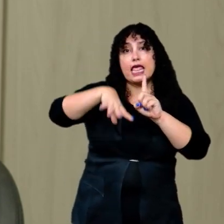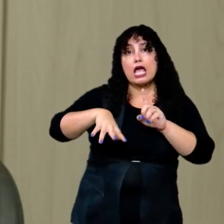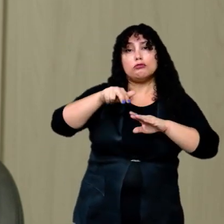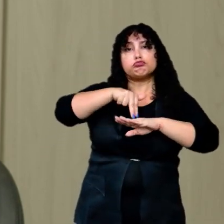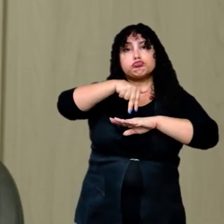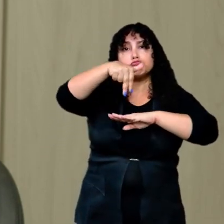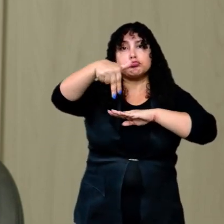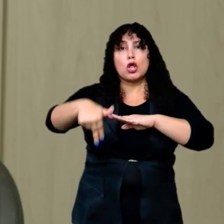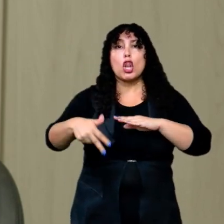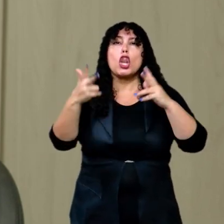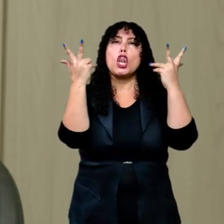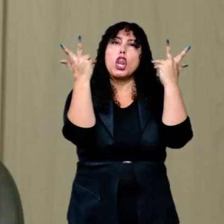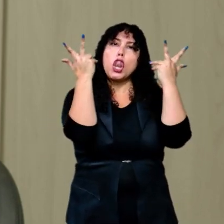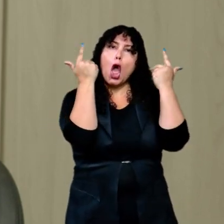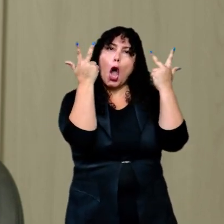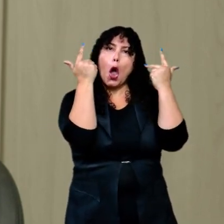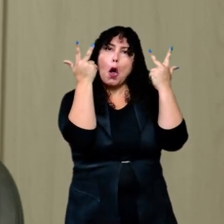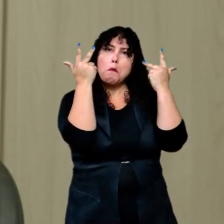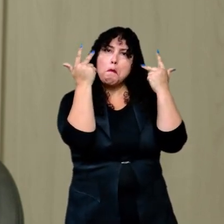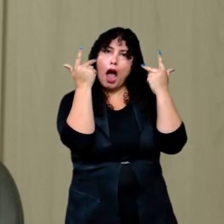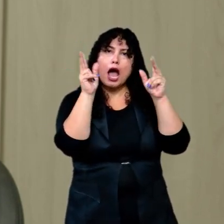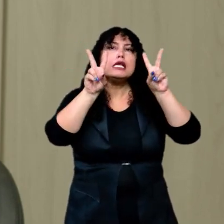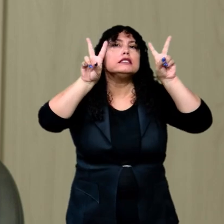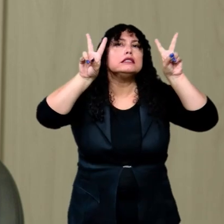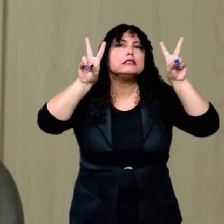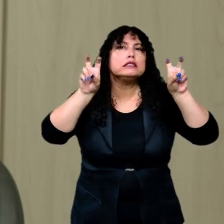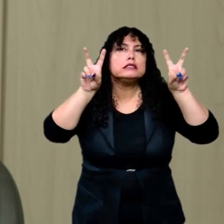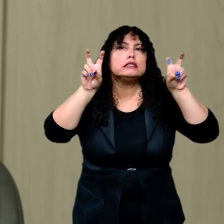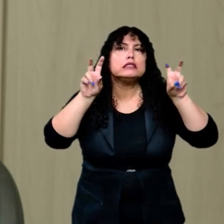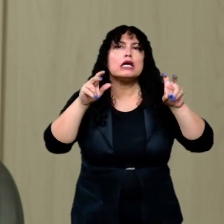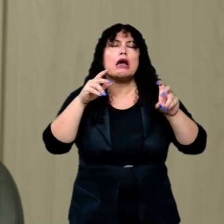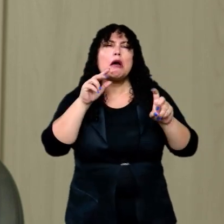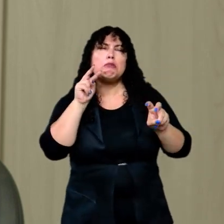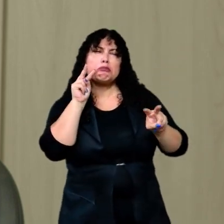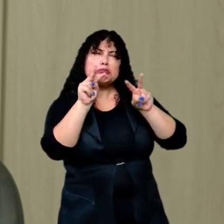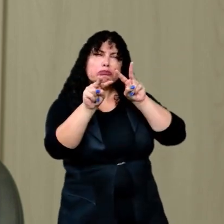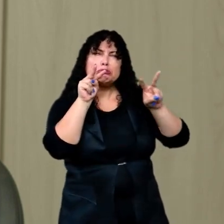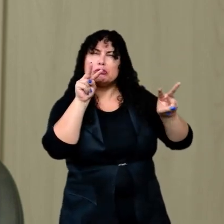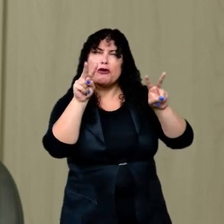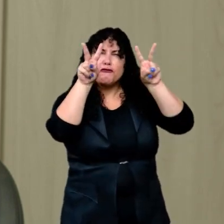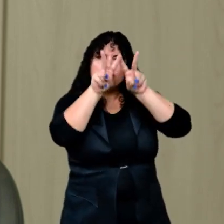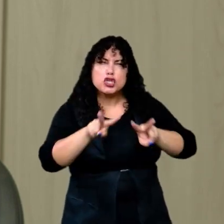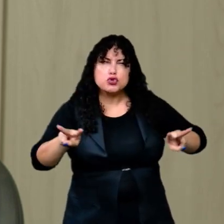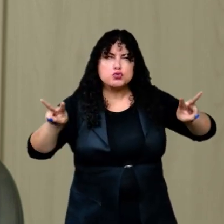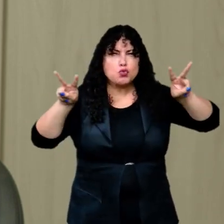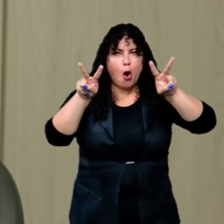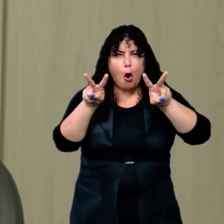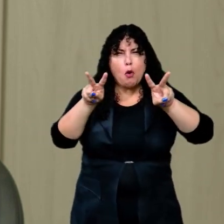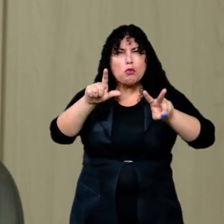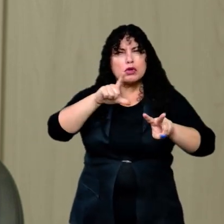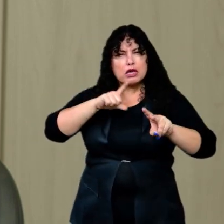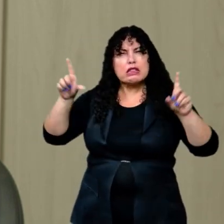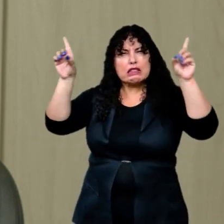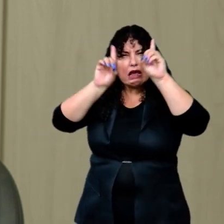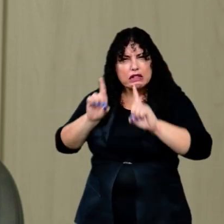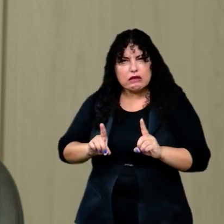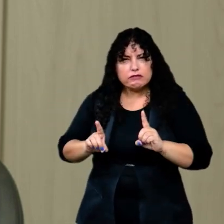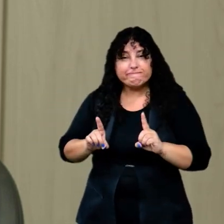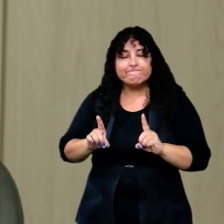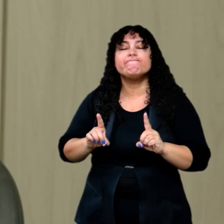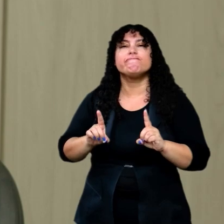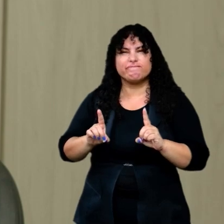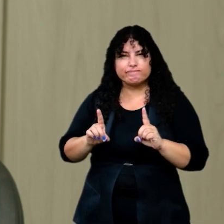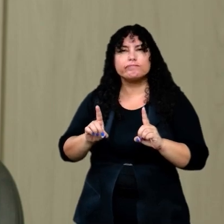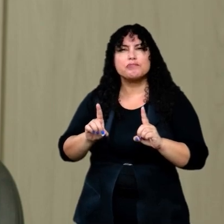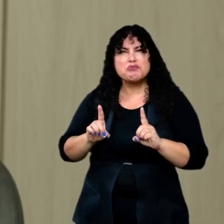pessoas normais, pessoas que você não consegue identificar visualmente que ela é uma pessoa com